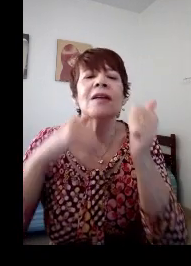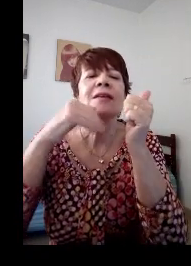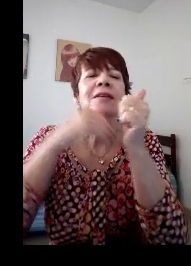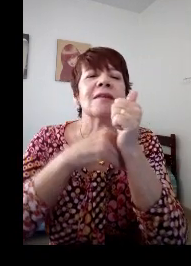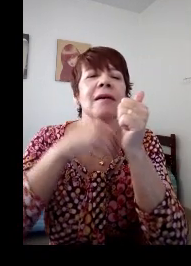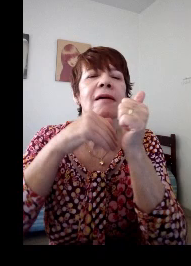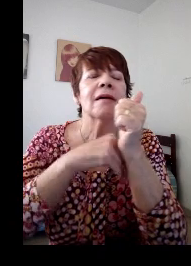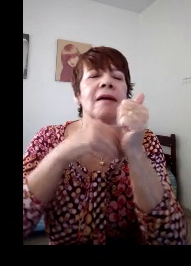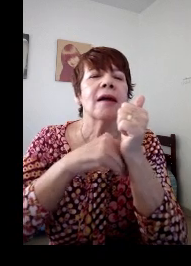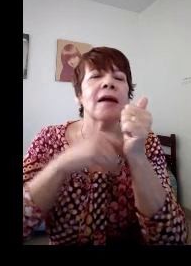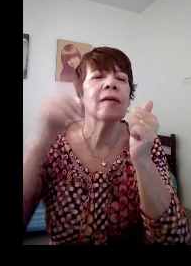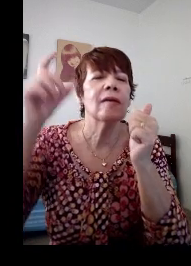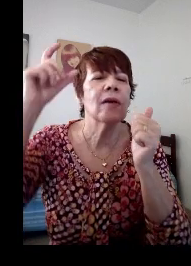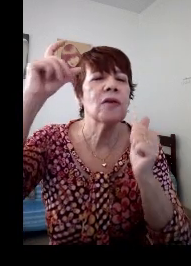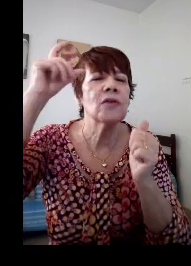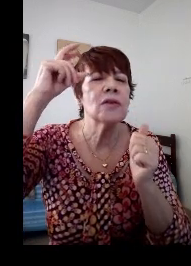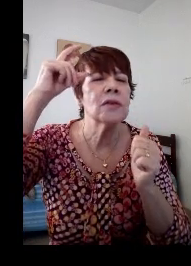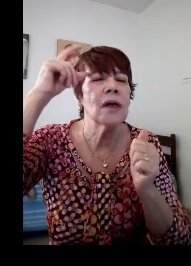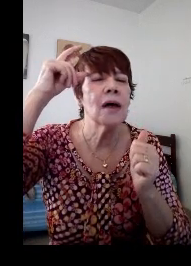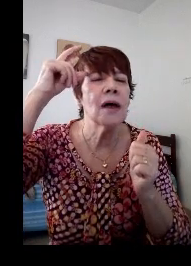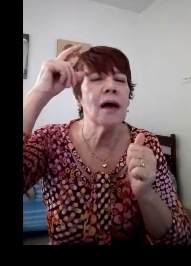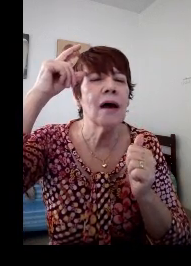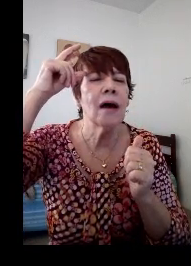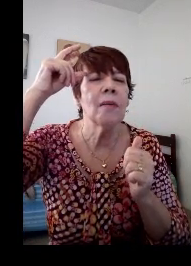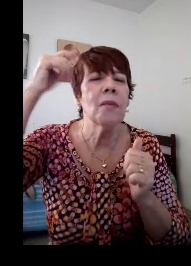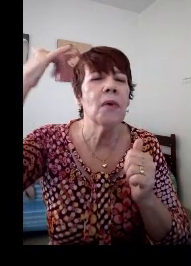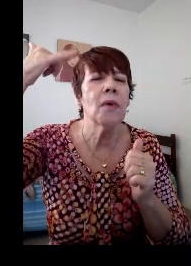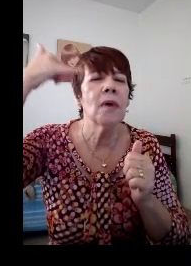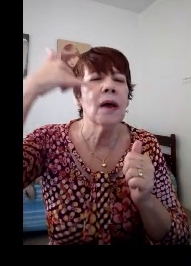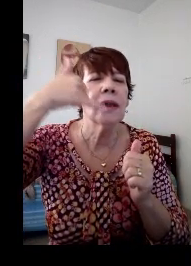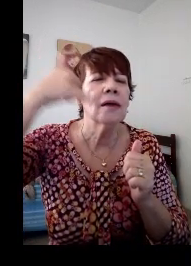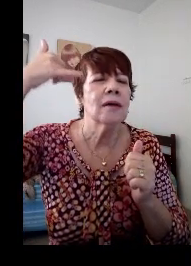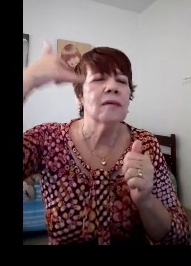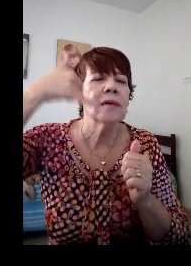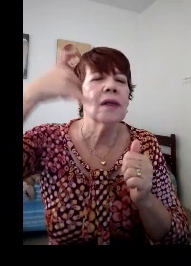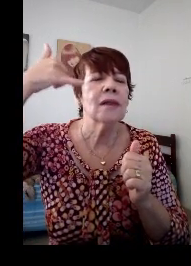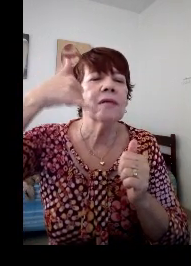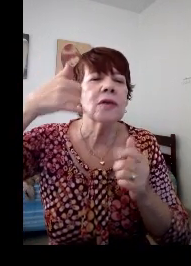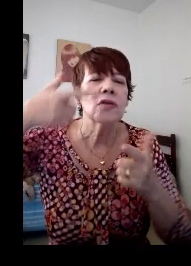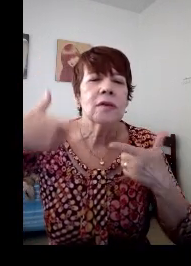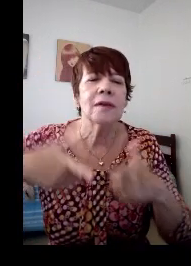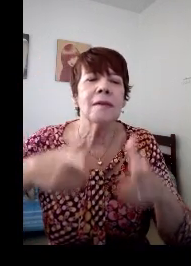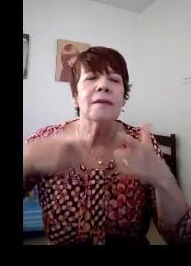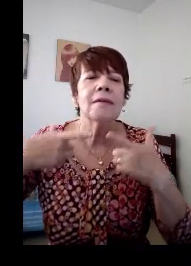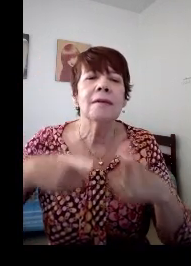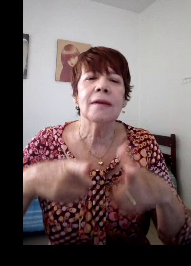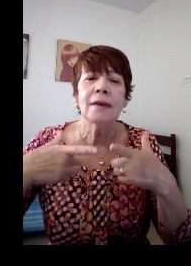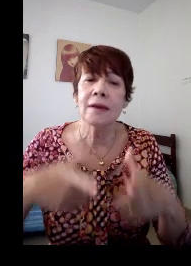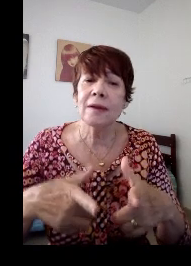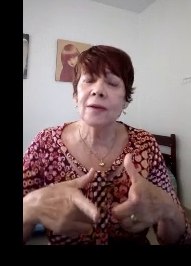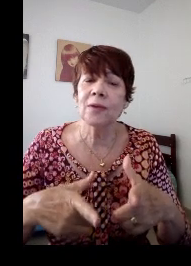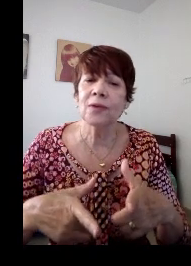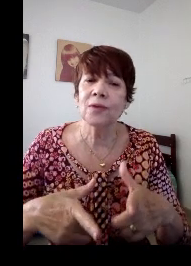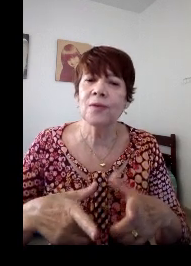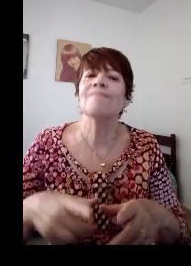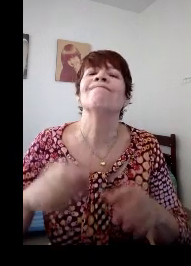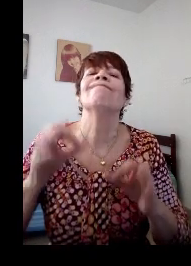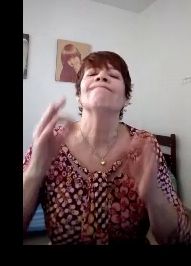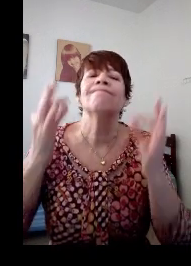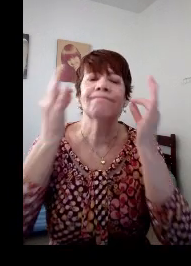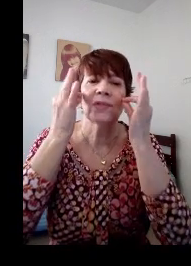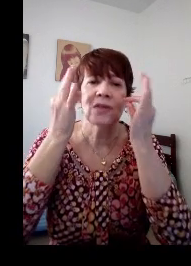uma voz bem lá no fundo da nossa mente, no fundinho da